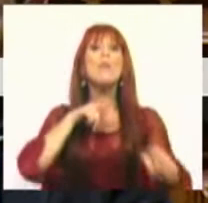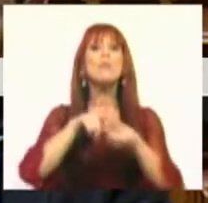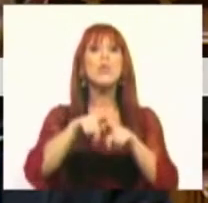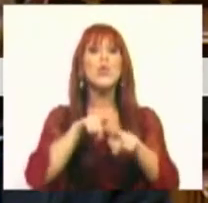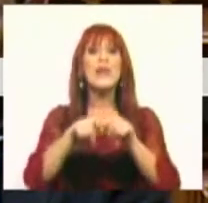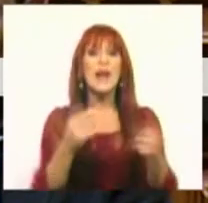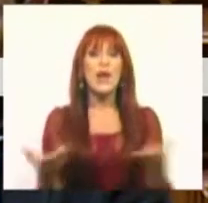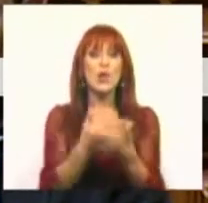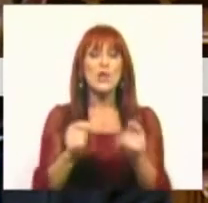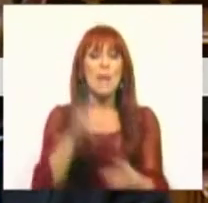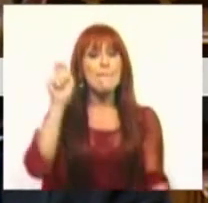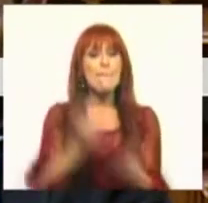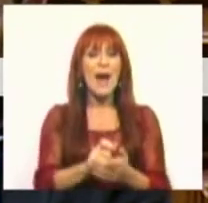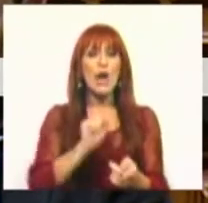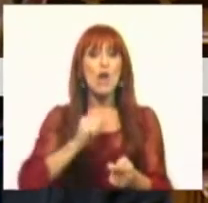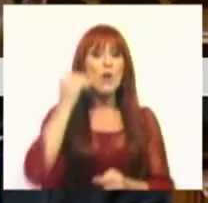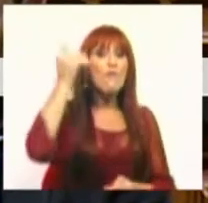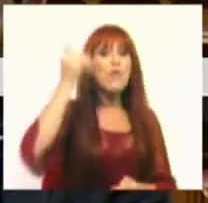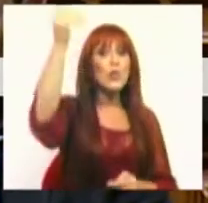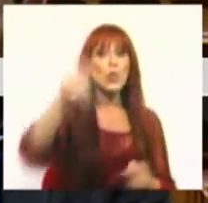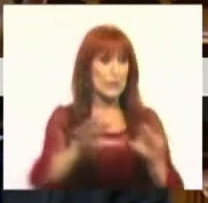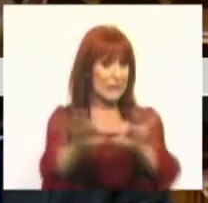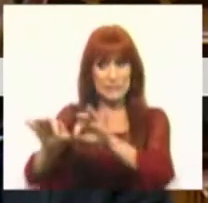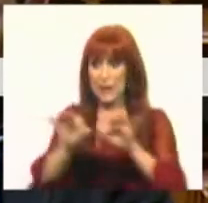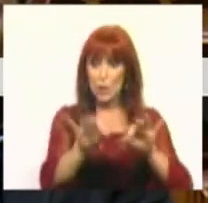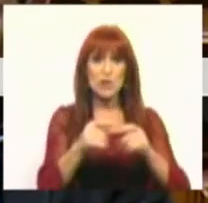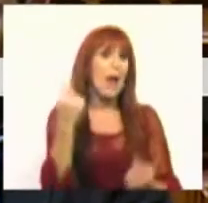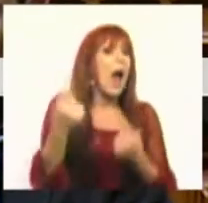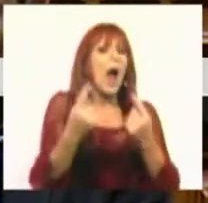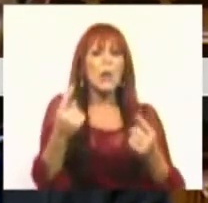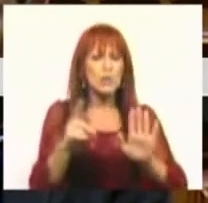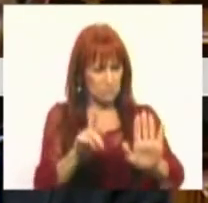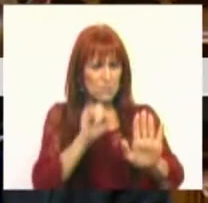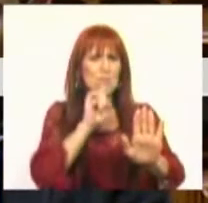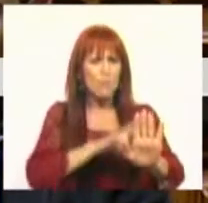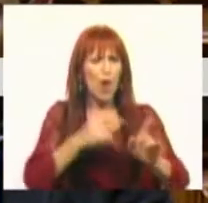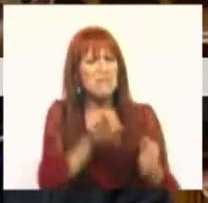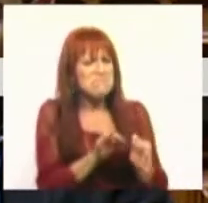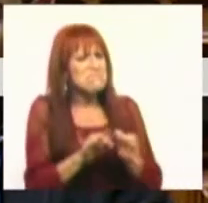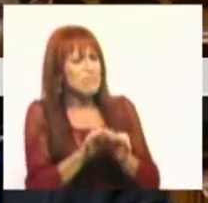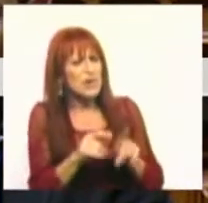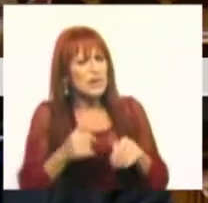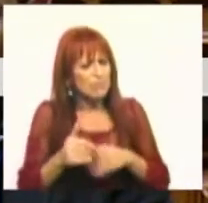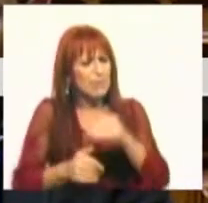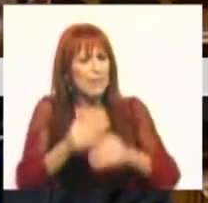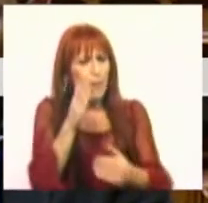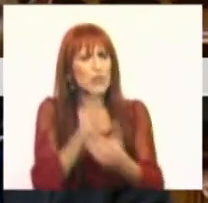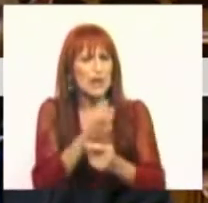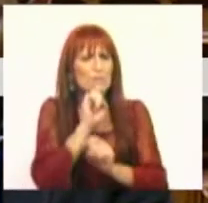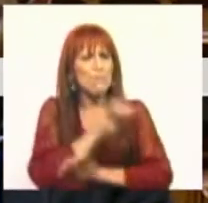económica que irá marcar o nosso futuro comum, mas isso é algo que ainda se poderá ajustar no decurso do